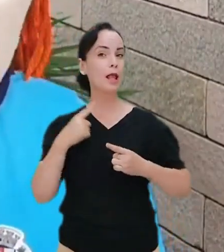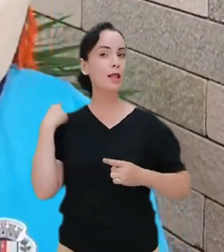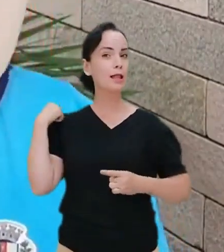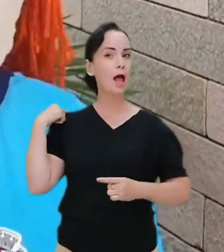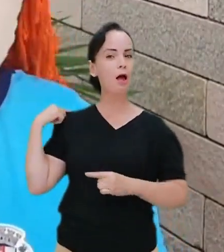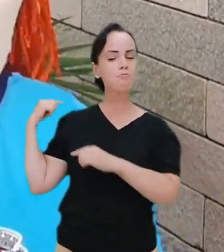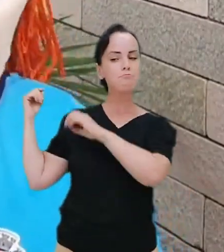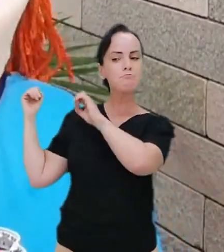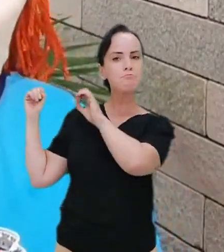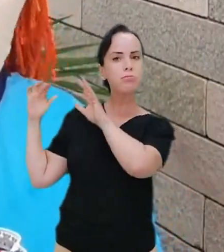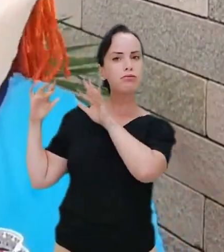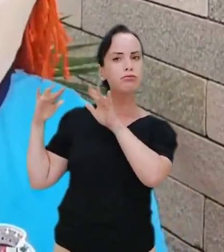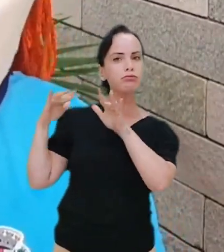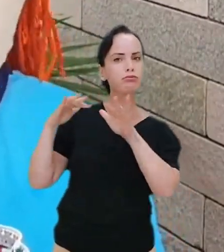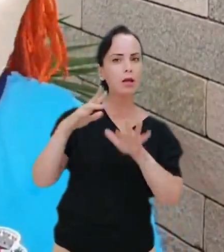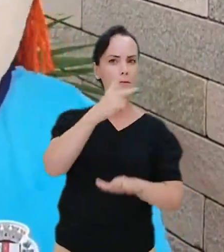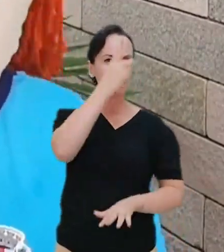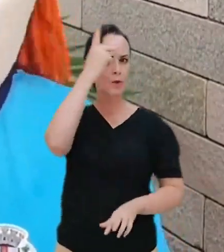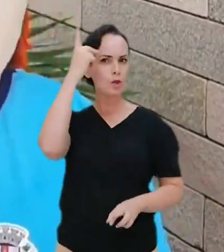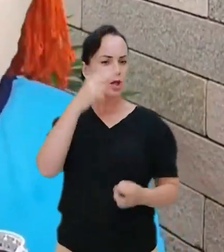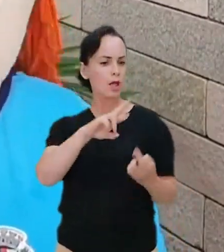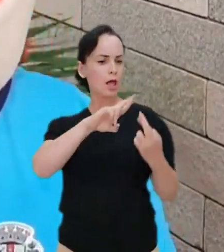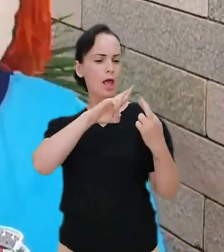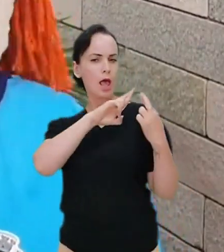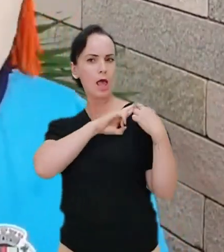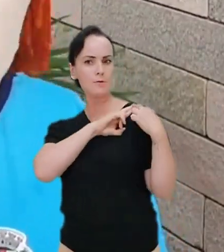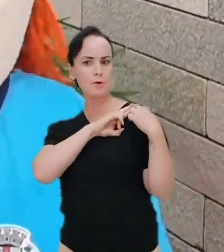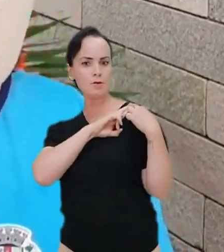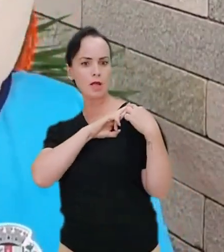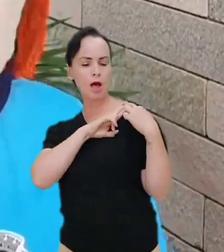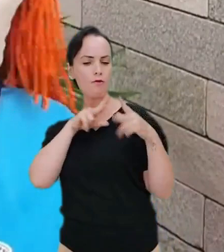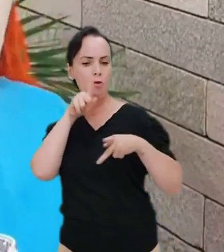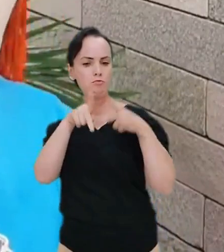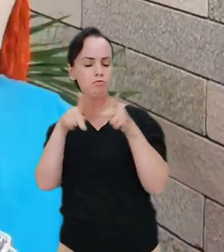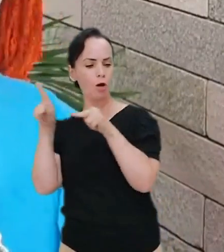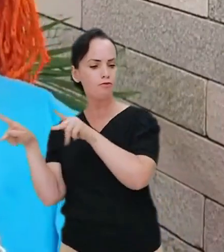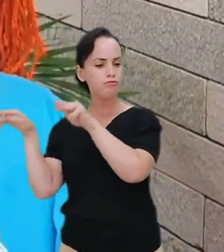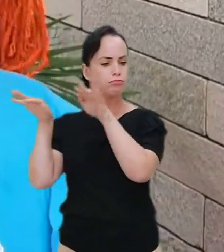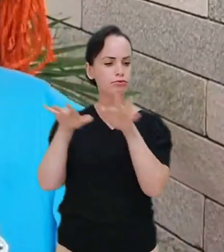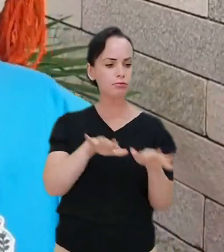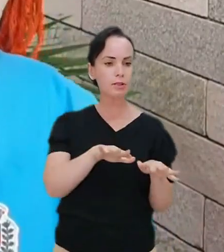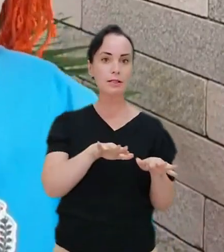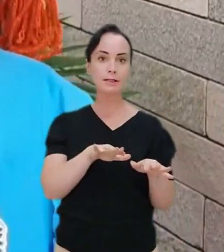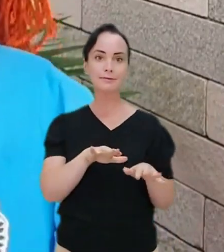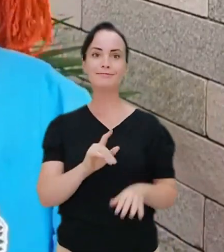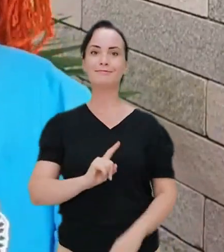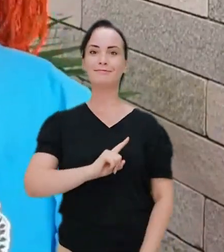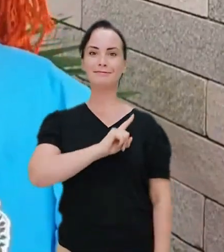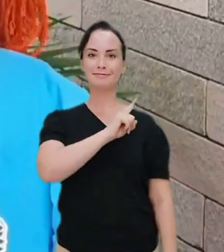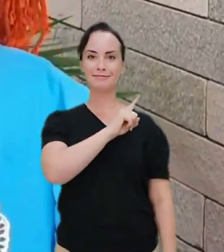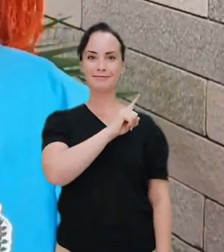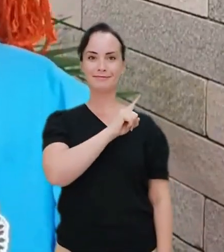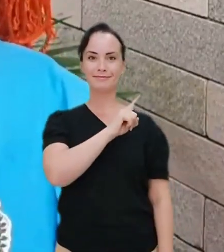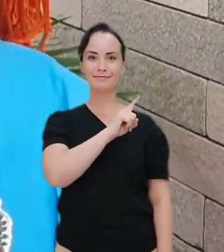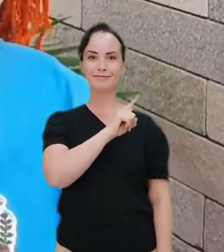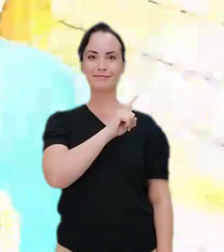lá que vieram os maiores responsáveis pela colonização de nossa terra, the